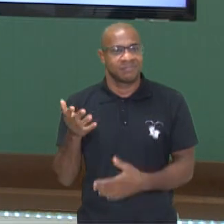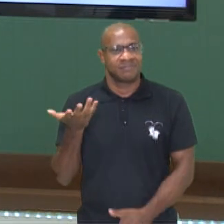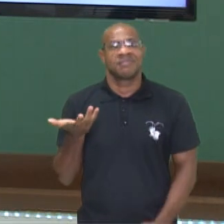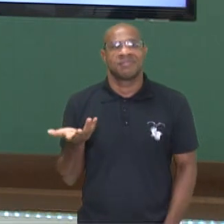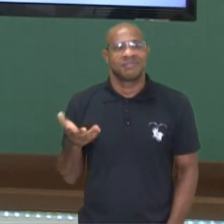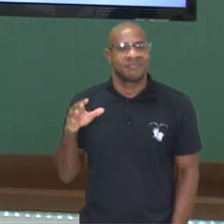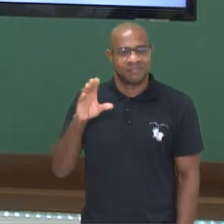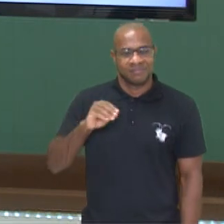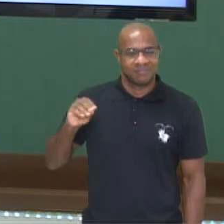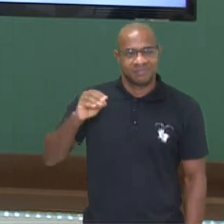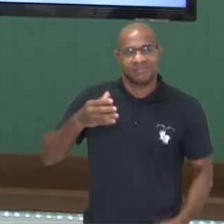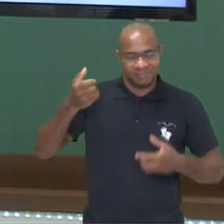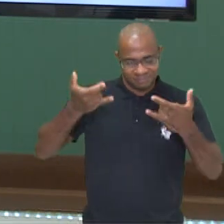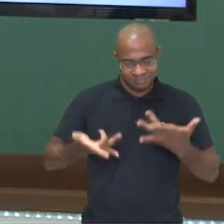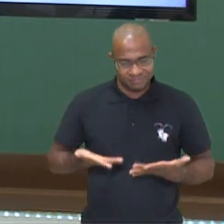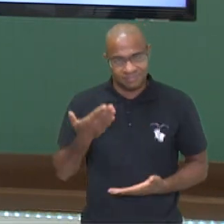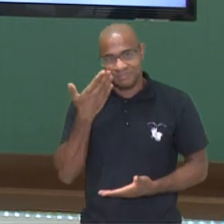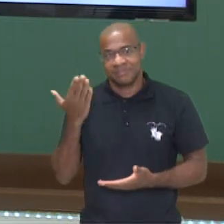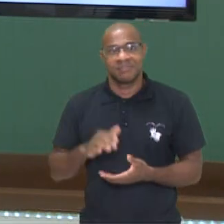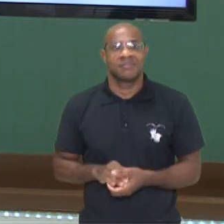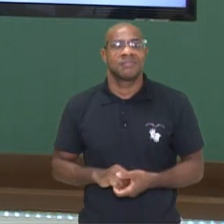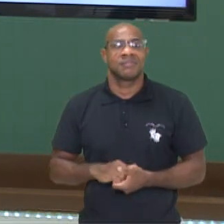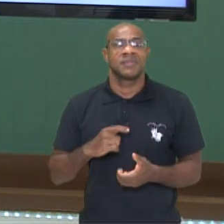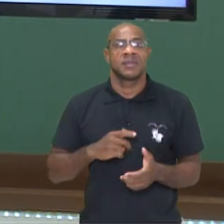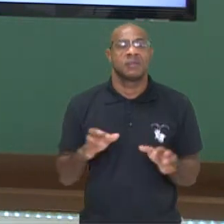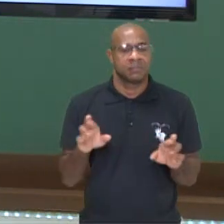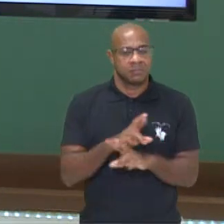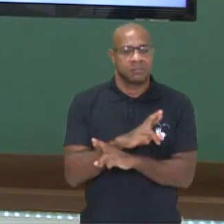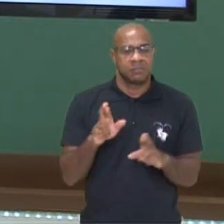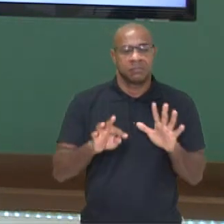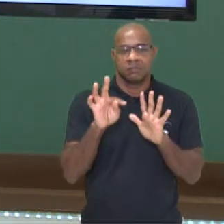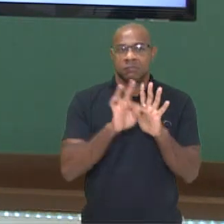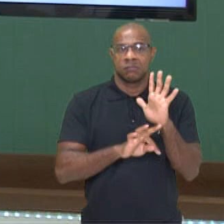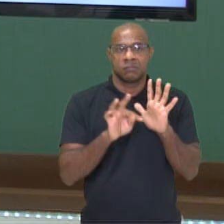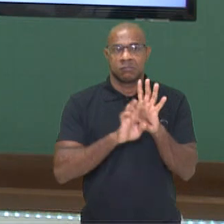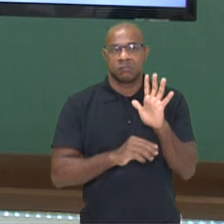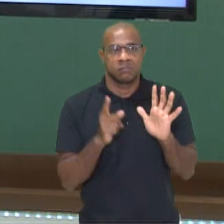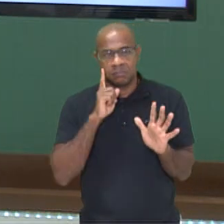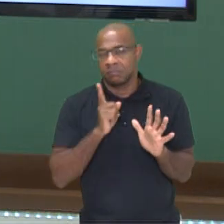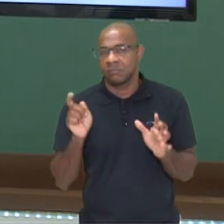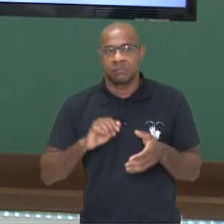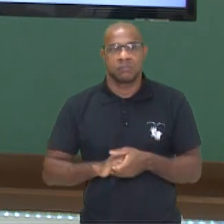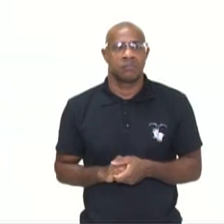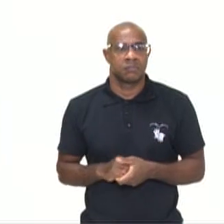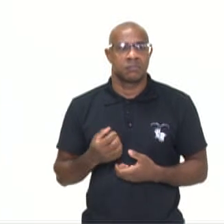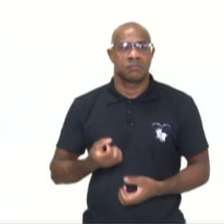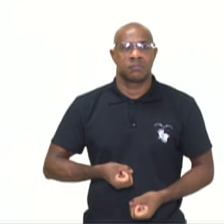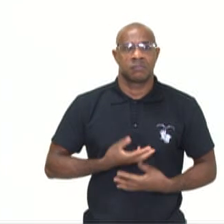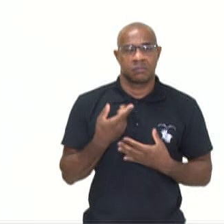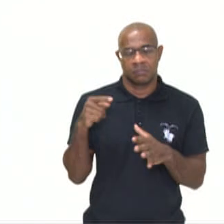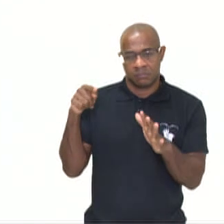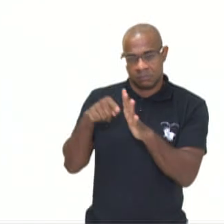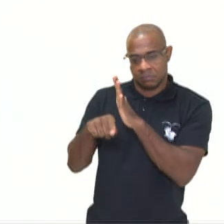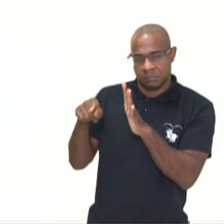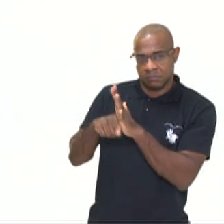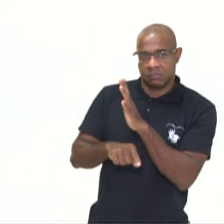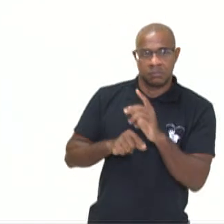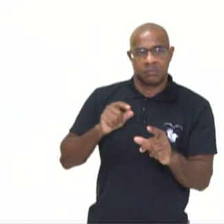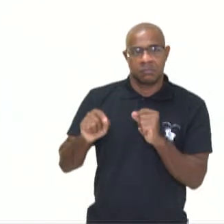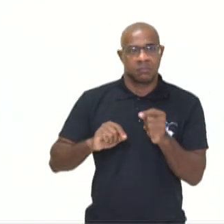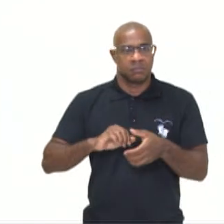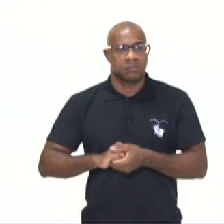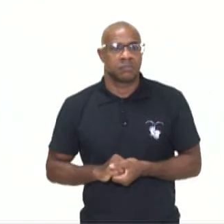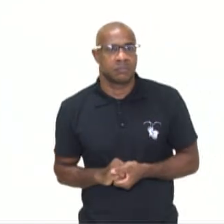não é? Nós temos uma relação intertextual, uma intertextualidade. O poema Perguntas, que é esse que acabamos de